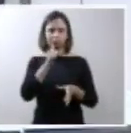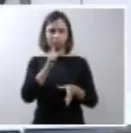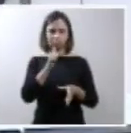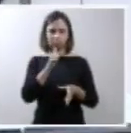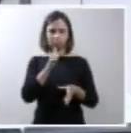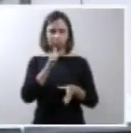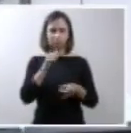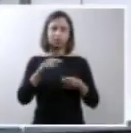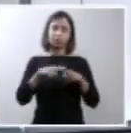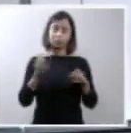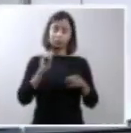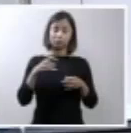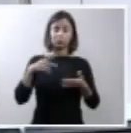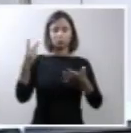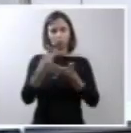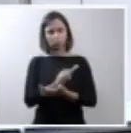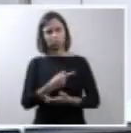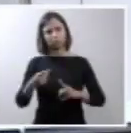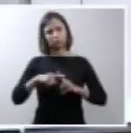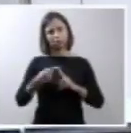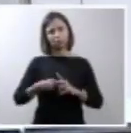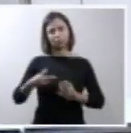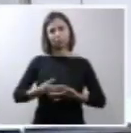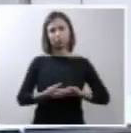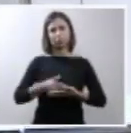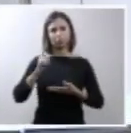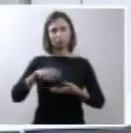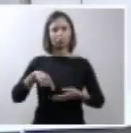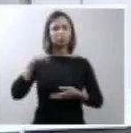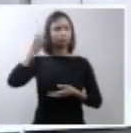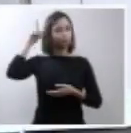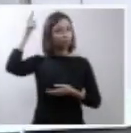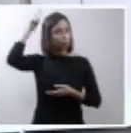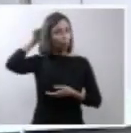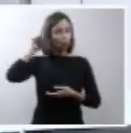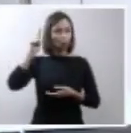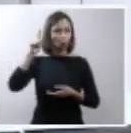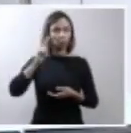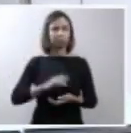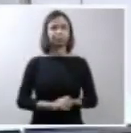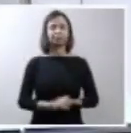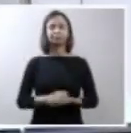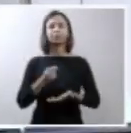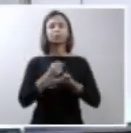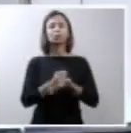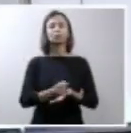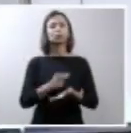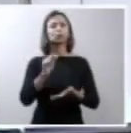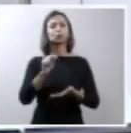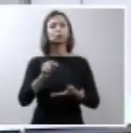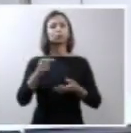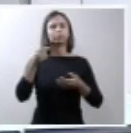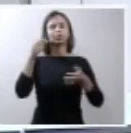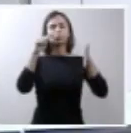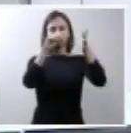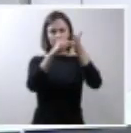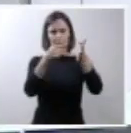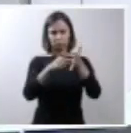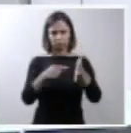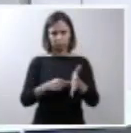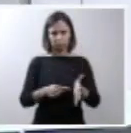gravidez em gestações de fetos anencéfalos esses argumentos se apoiam nas seguintes